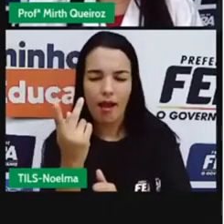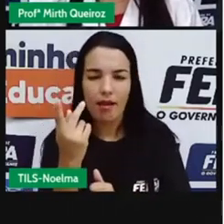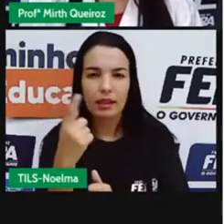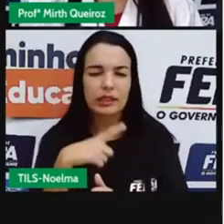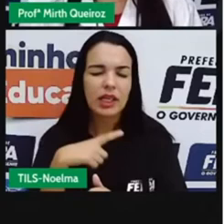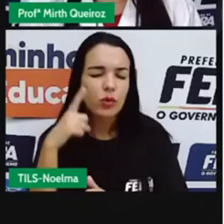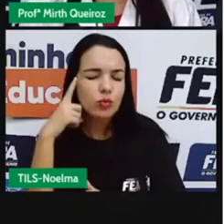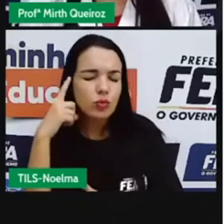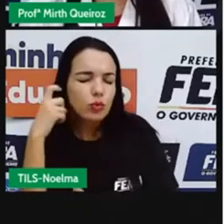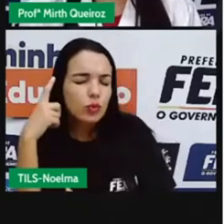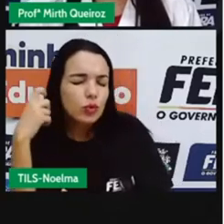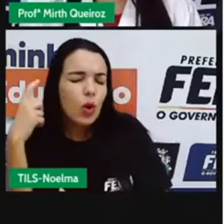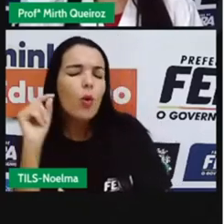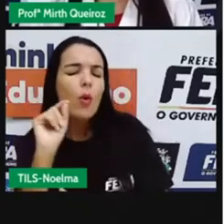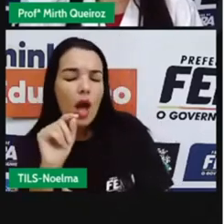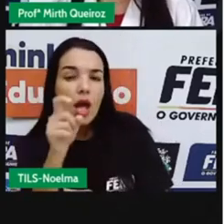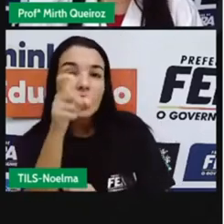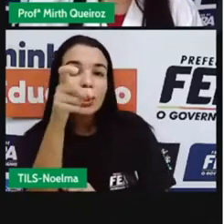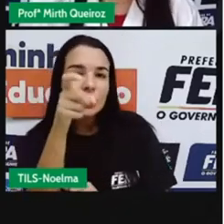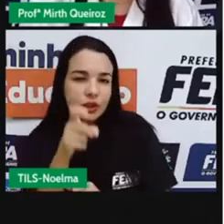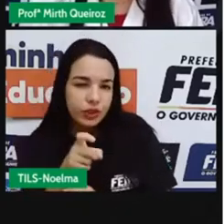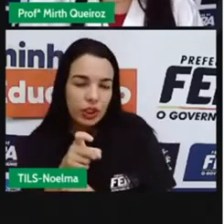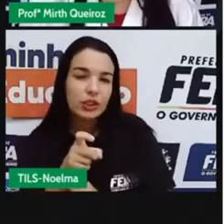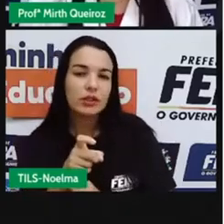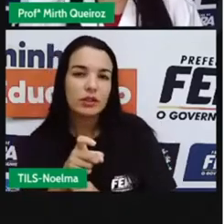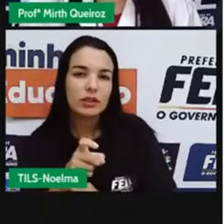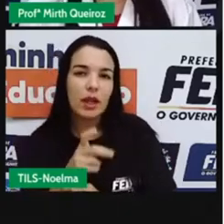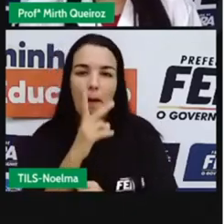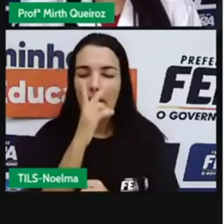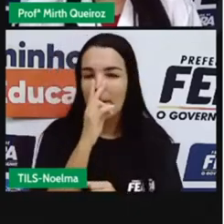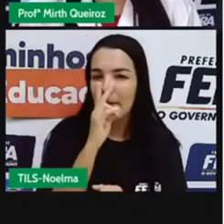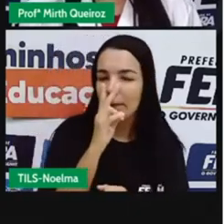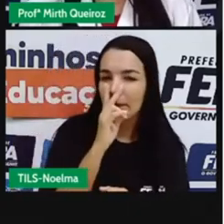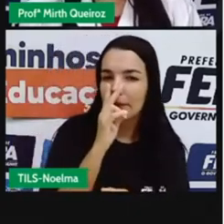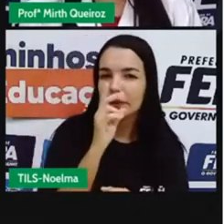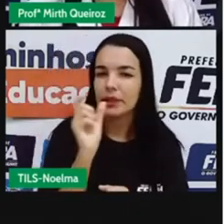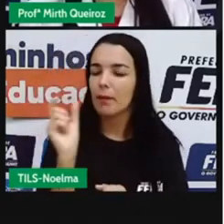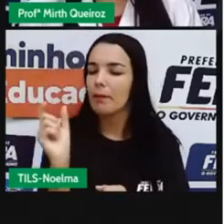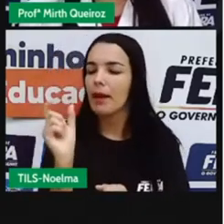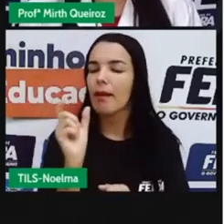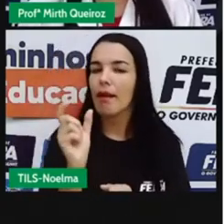chácara, Chico, chuchu, cachorrinho,